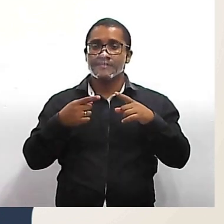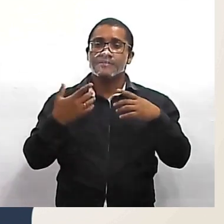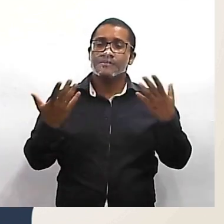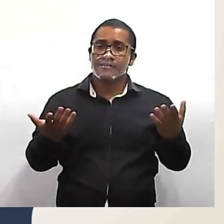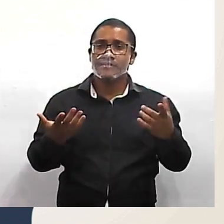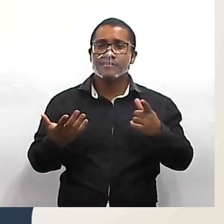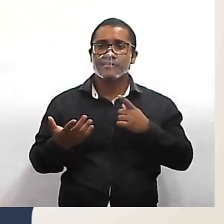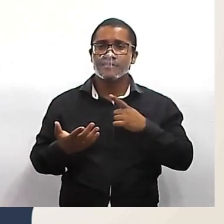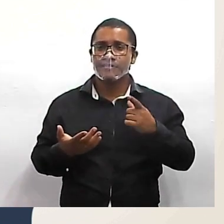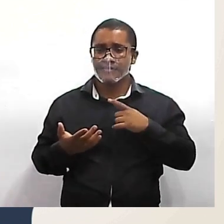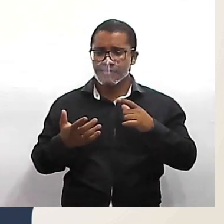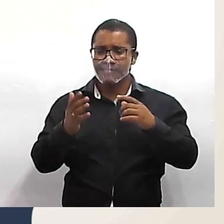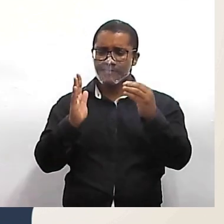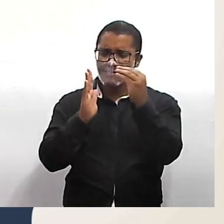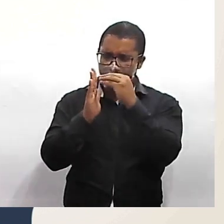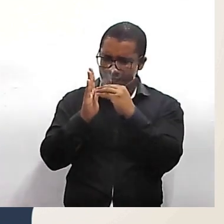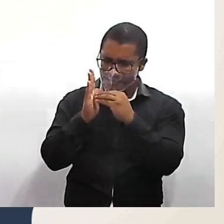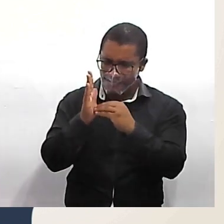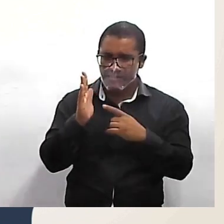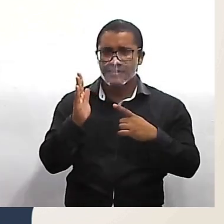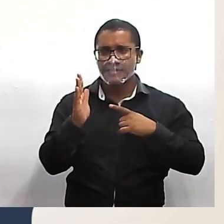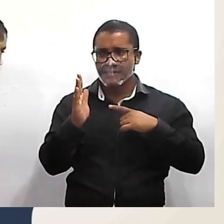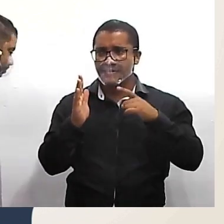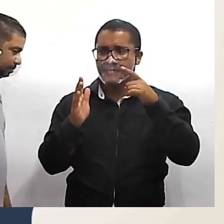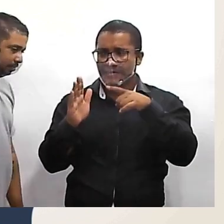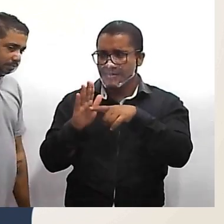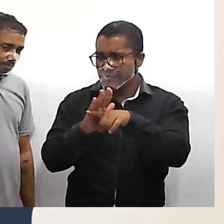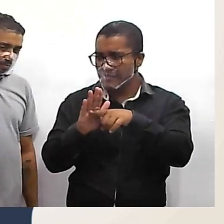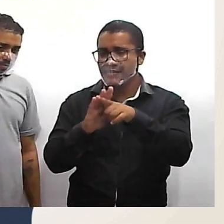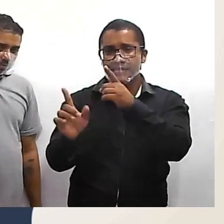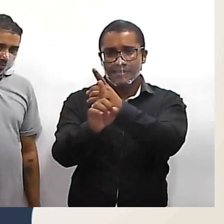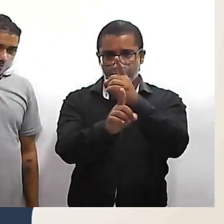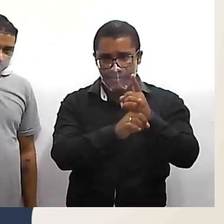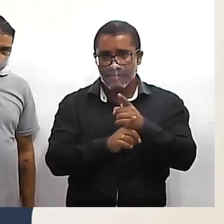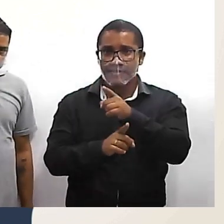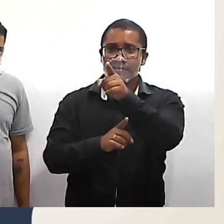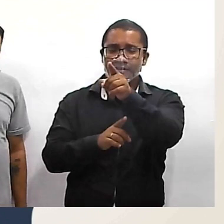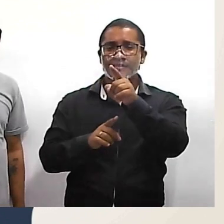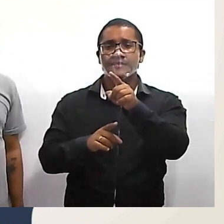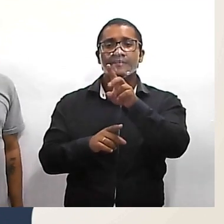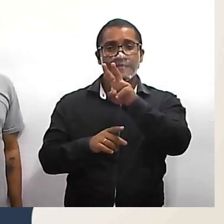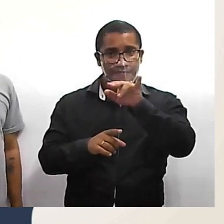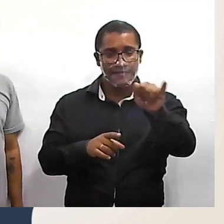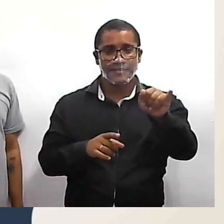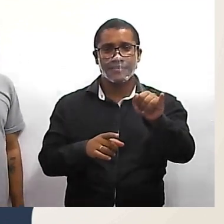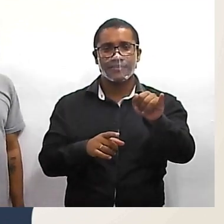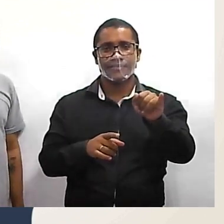assim, catalogados, observados, e que você vai